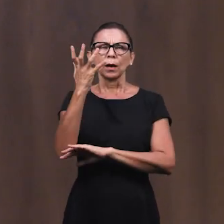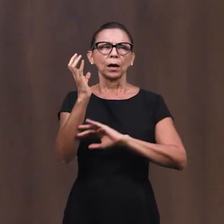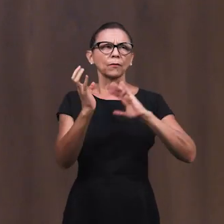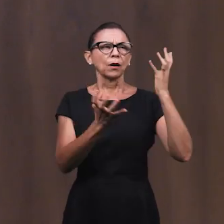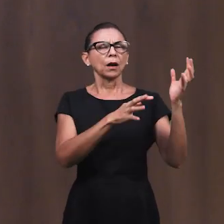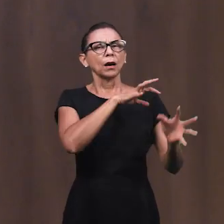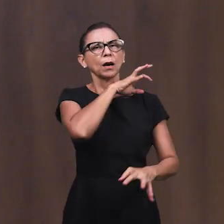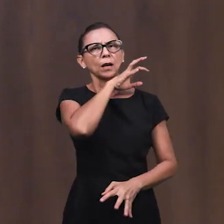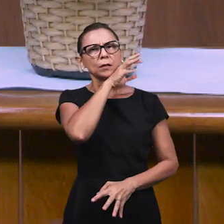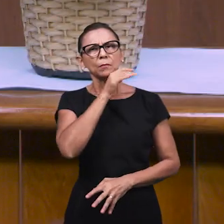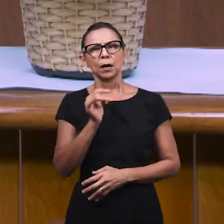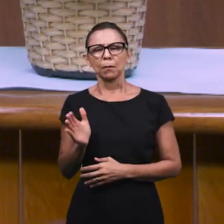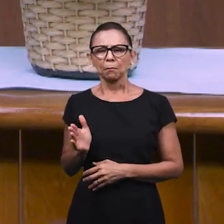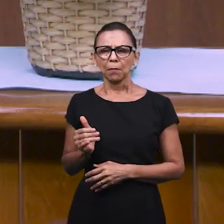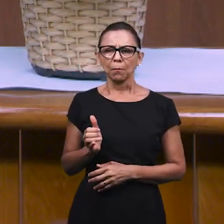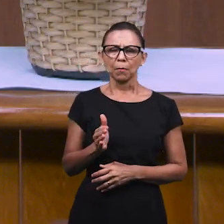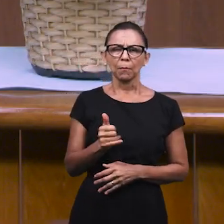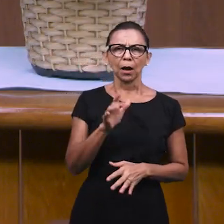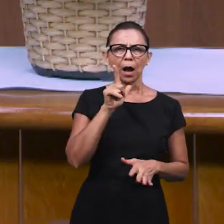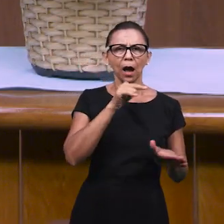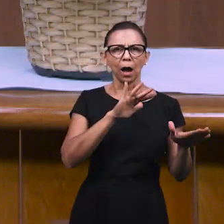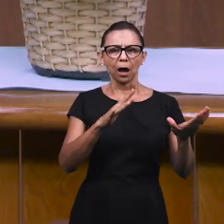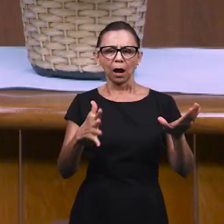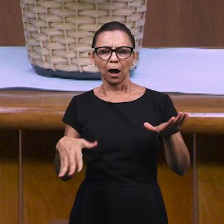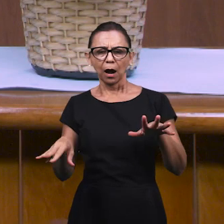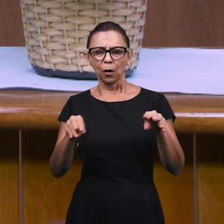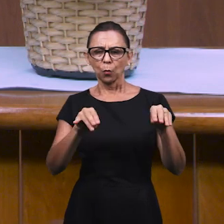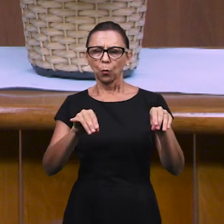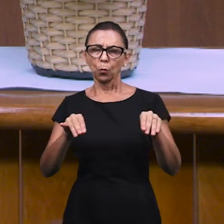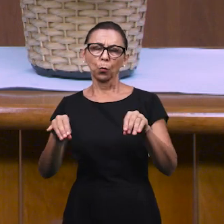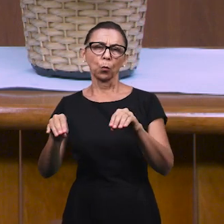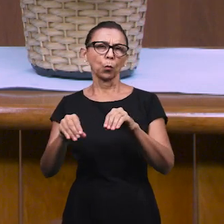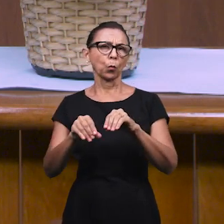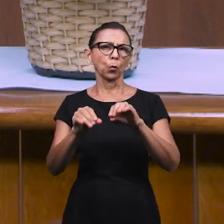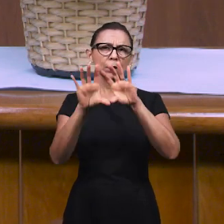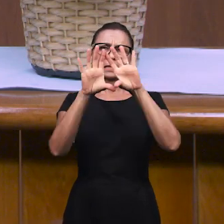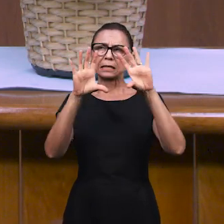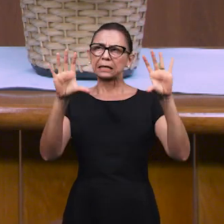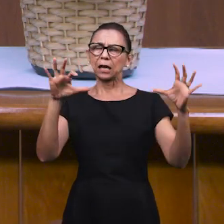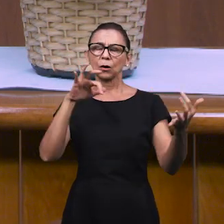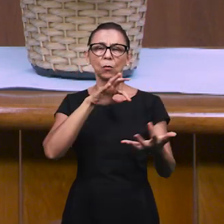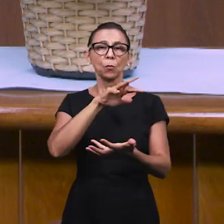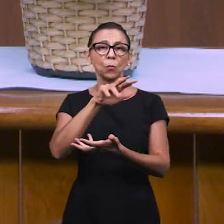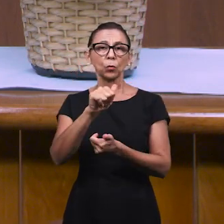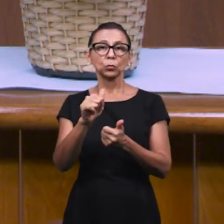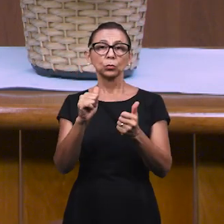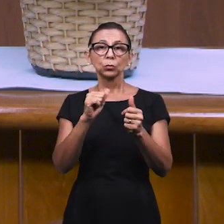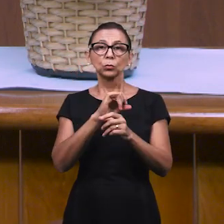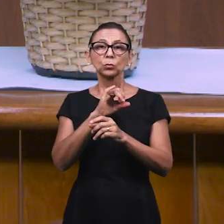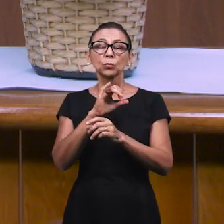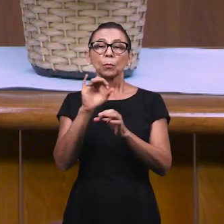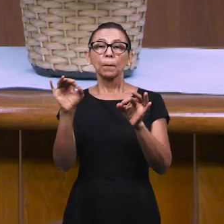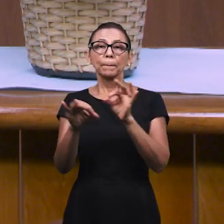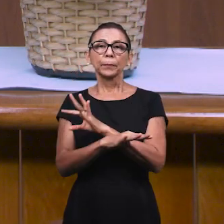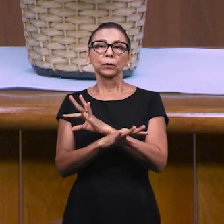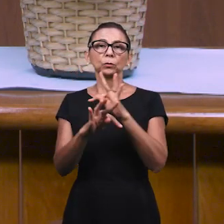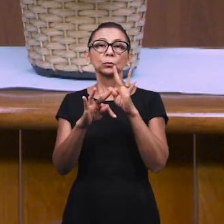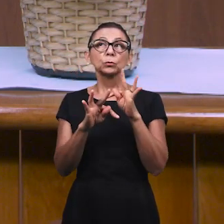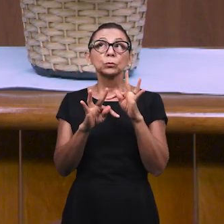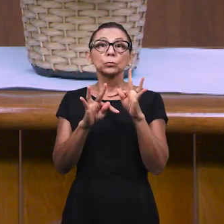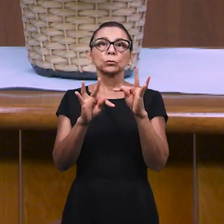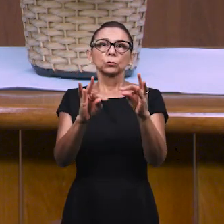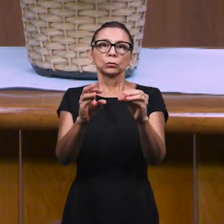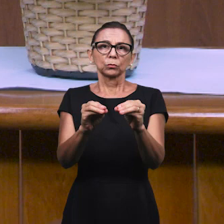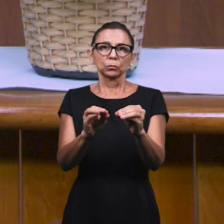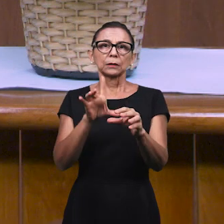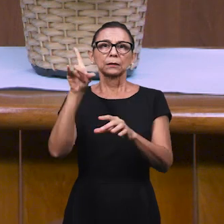homem. O homem não teve que fazer coisa alguma, não teve esforço nenhum, mas tudo foi colocado por Deus, dado